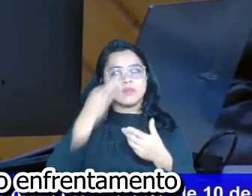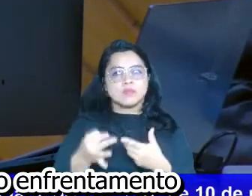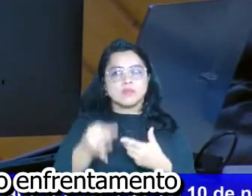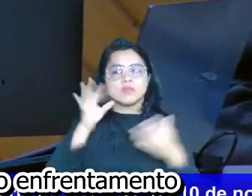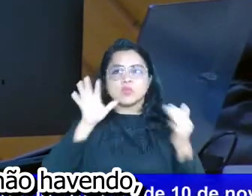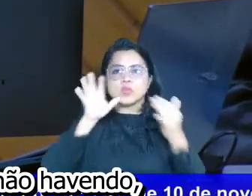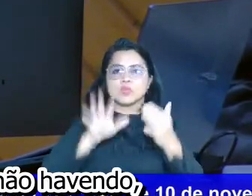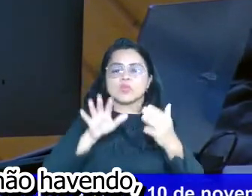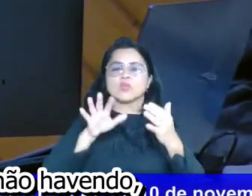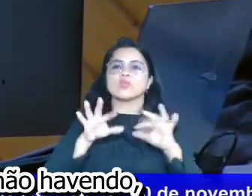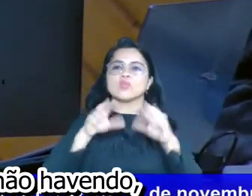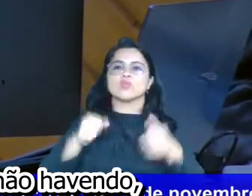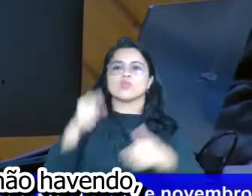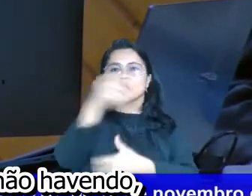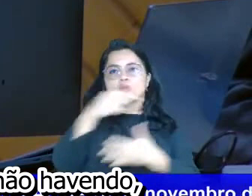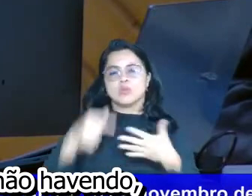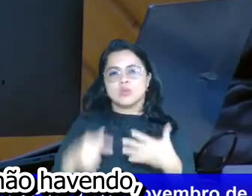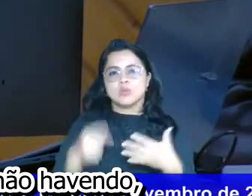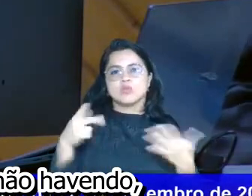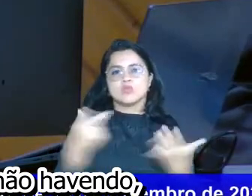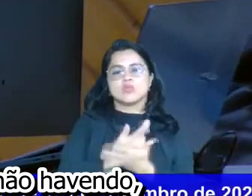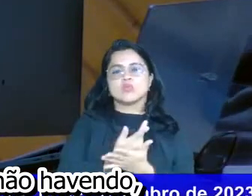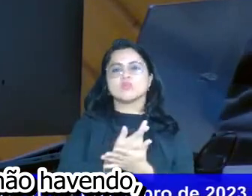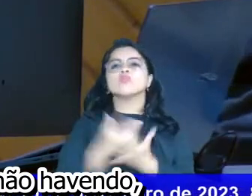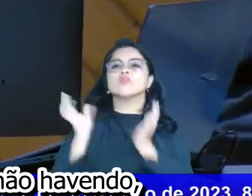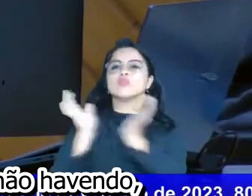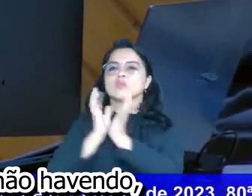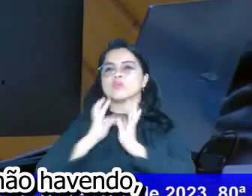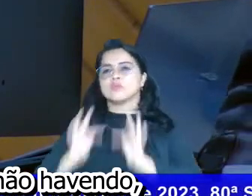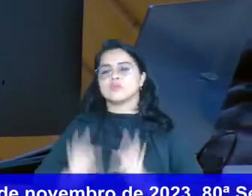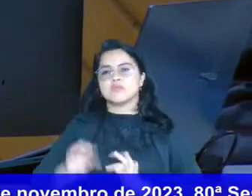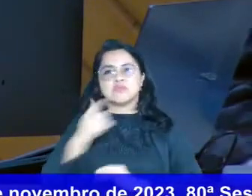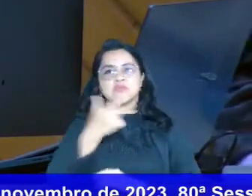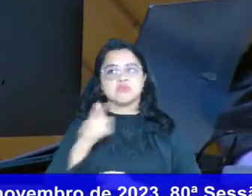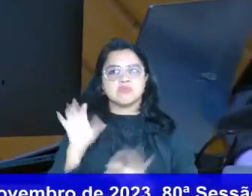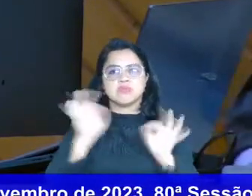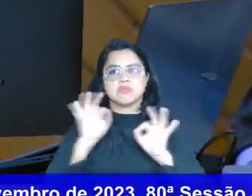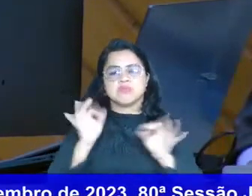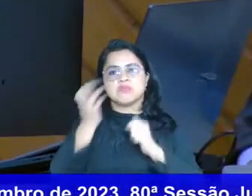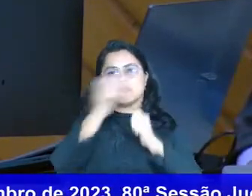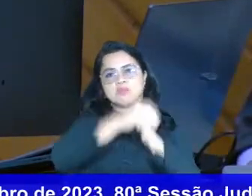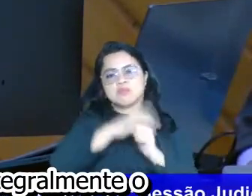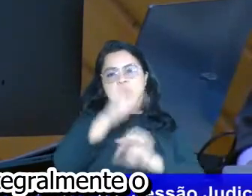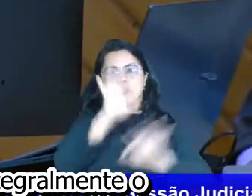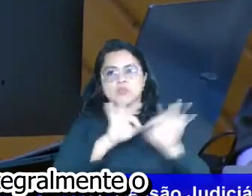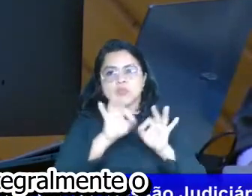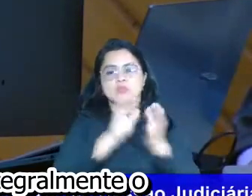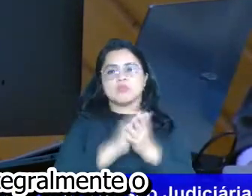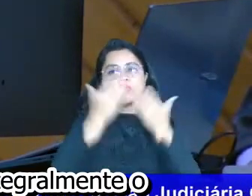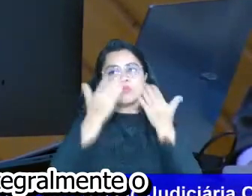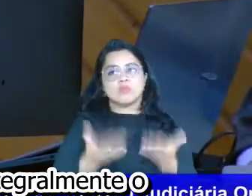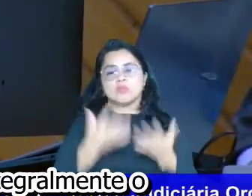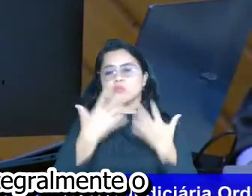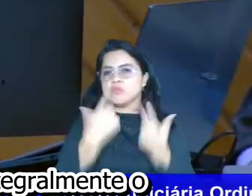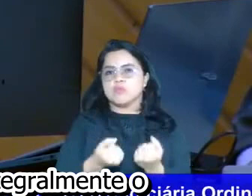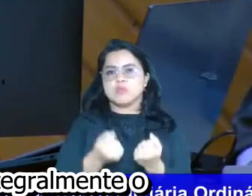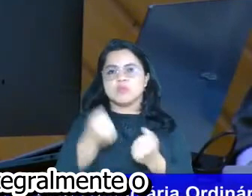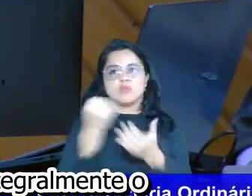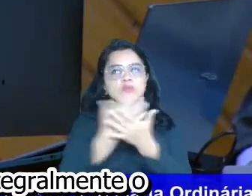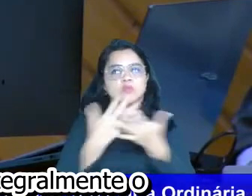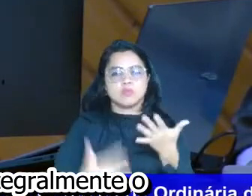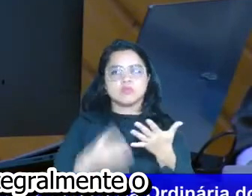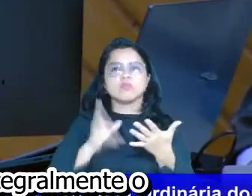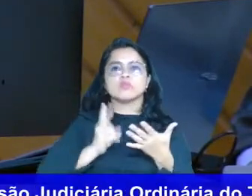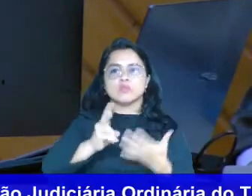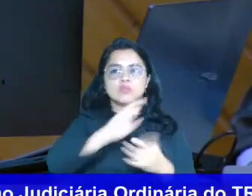o enfrentamento de todos os pontos aventados pelo órgão ministerial, não havendo, portanto, omissão a ser sanada. Ante o exposto, não acolho os embargos e